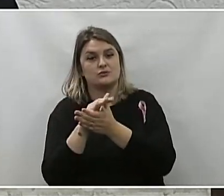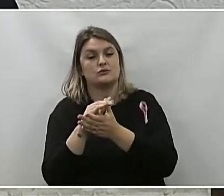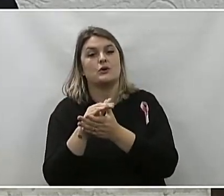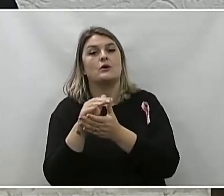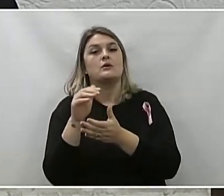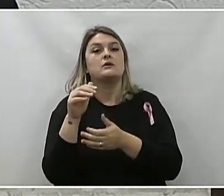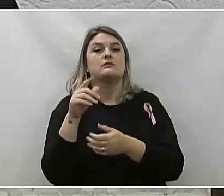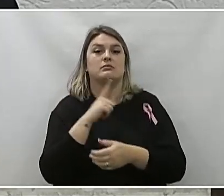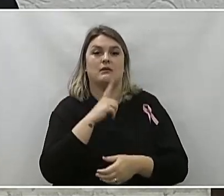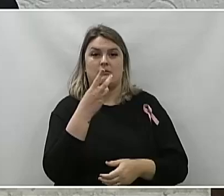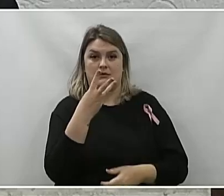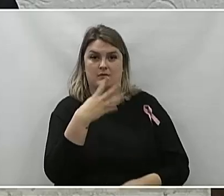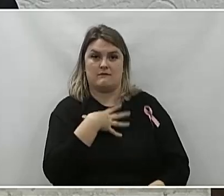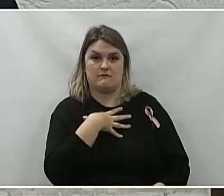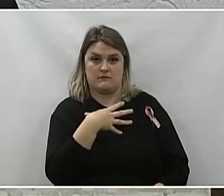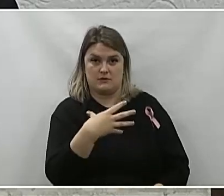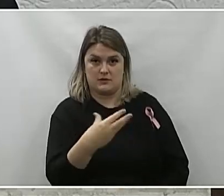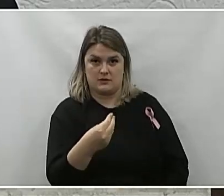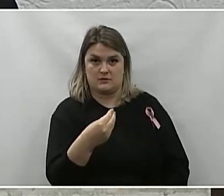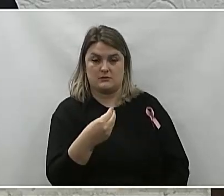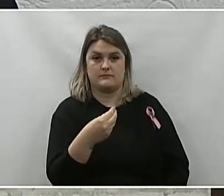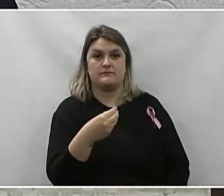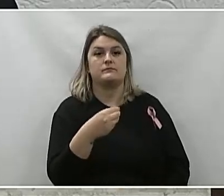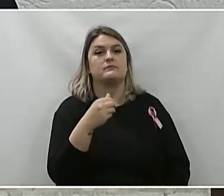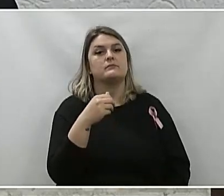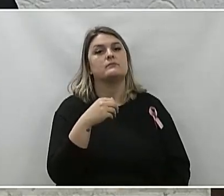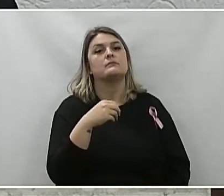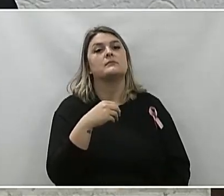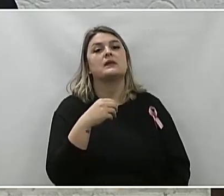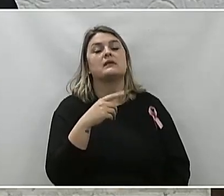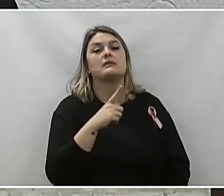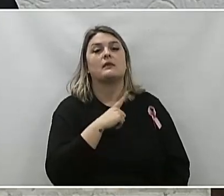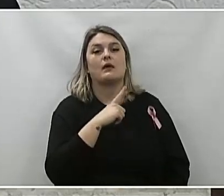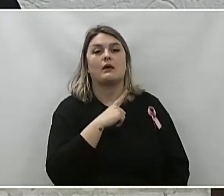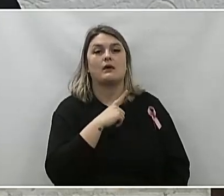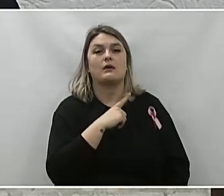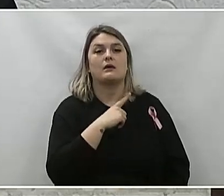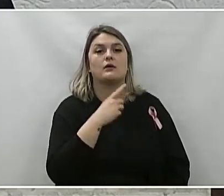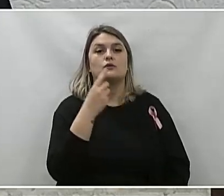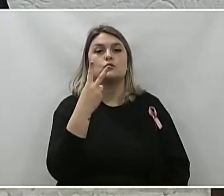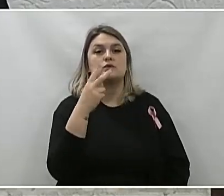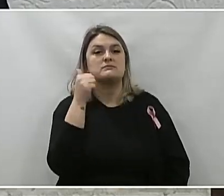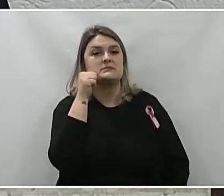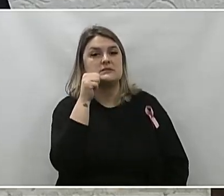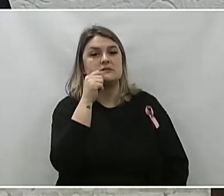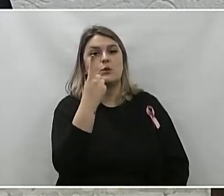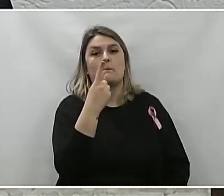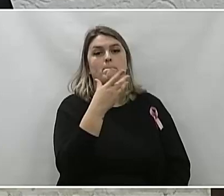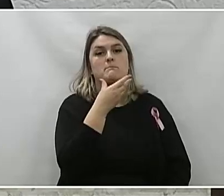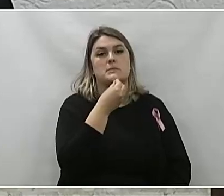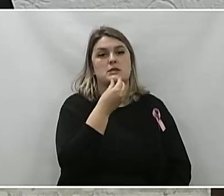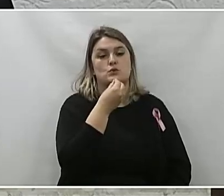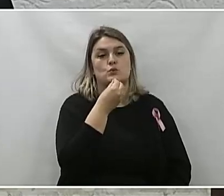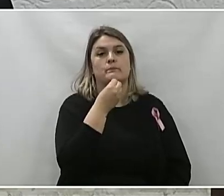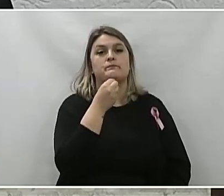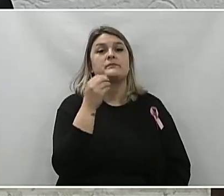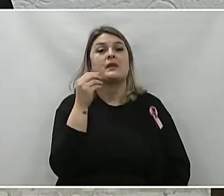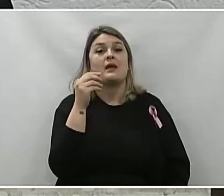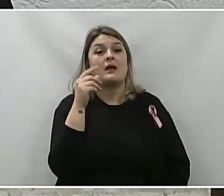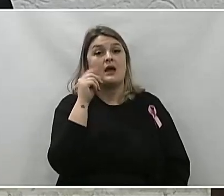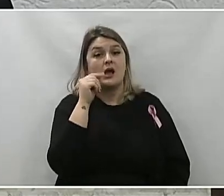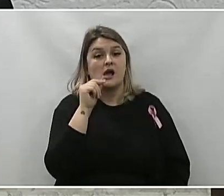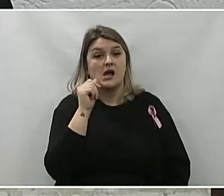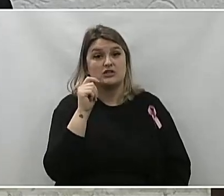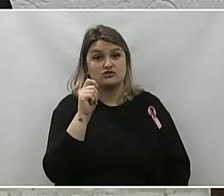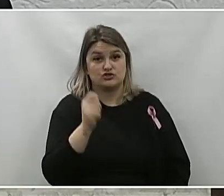três filhos Alana Yasmin e Carlos Ratinho Júnior reformado